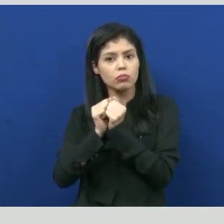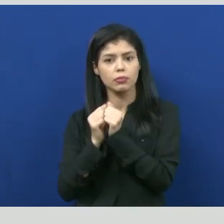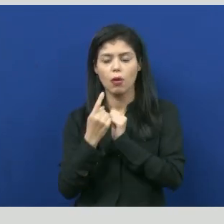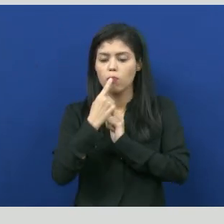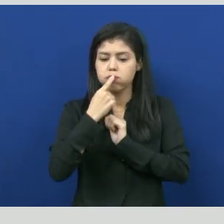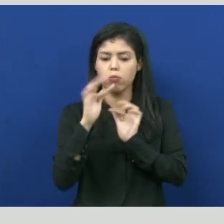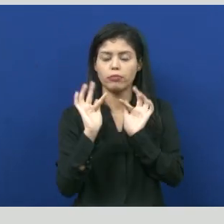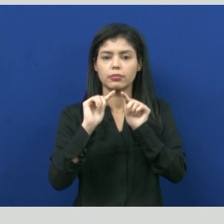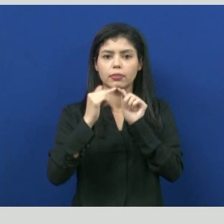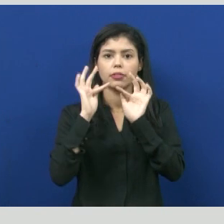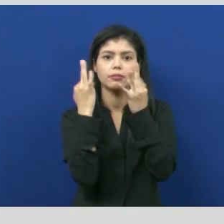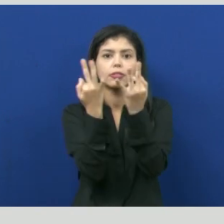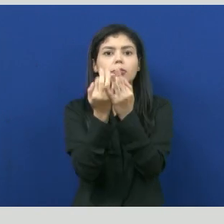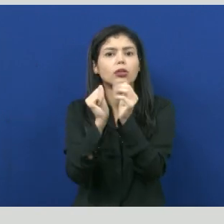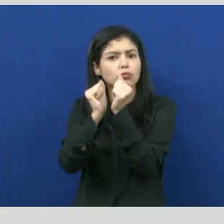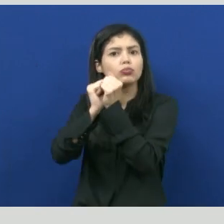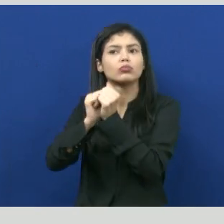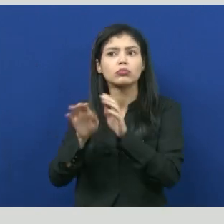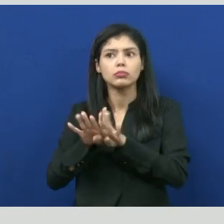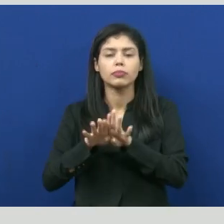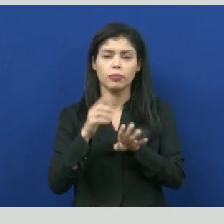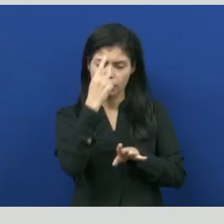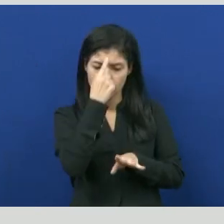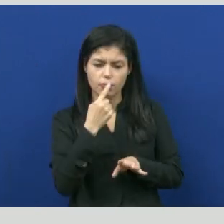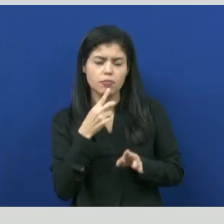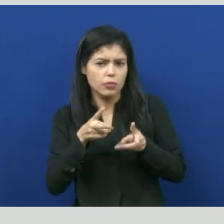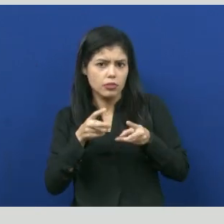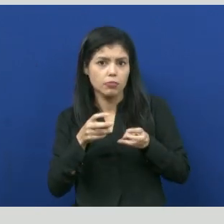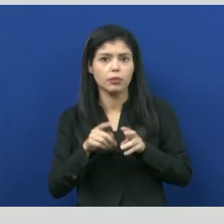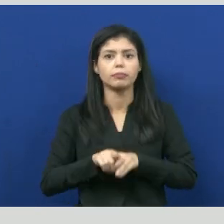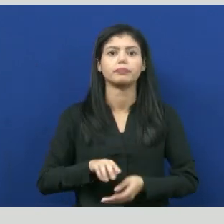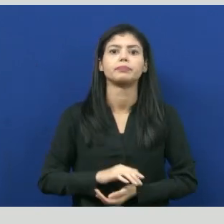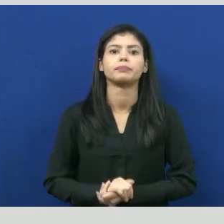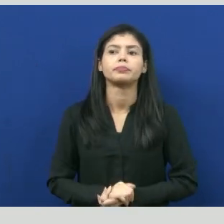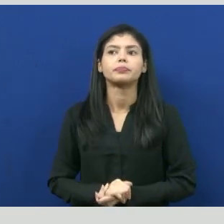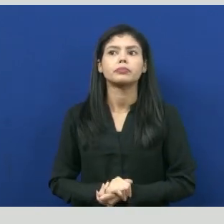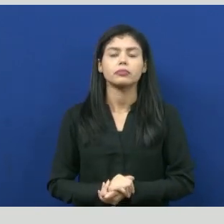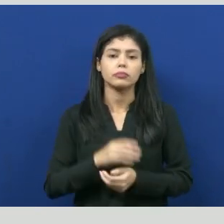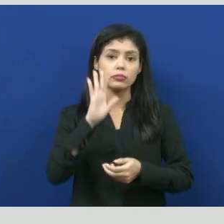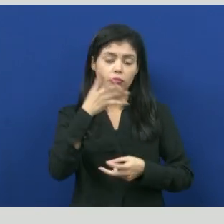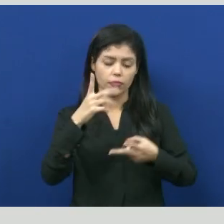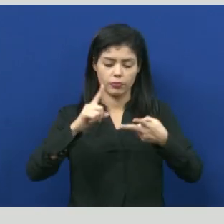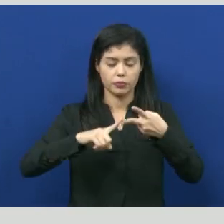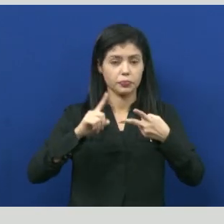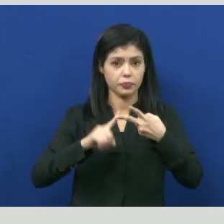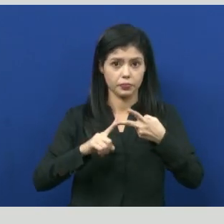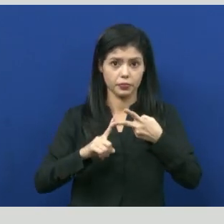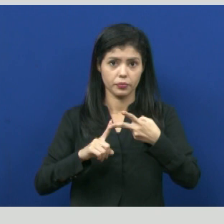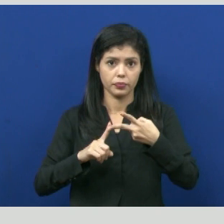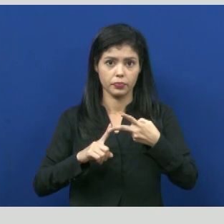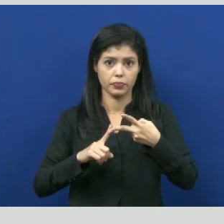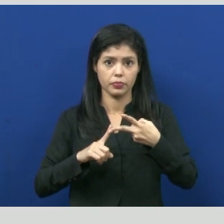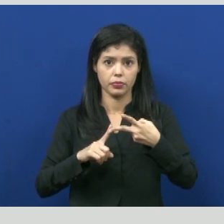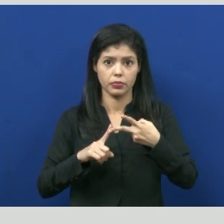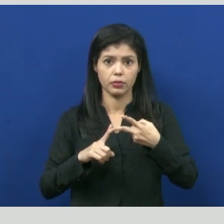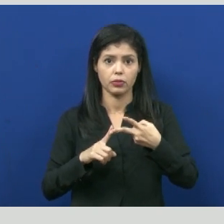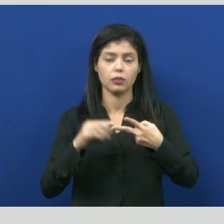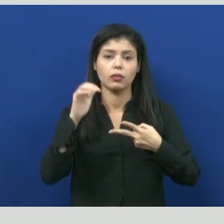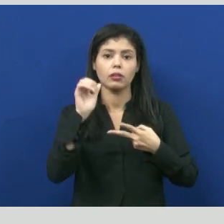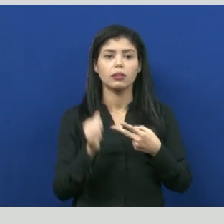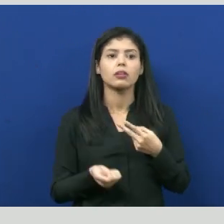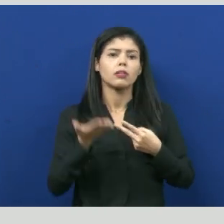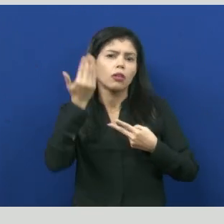dá para perceber na imagem. Já o segundo, eles possuem um